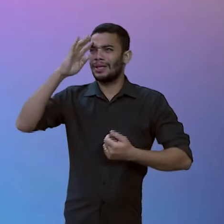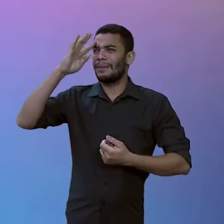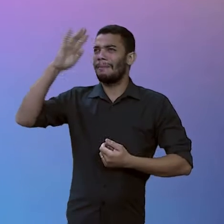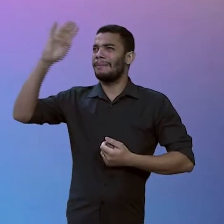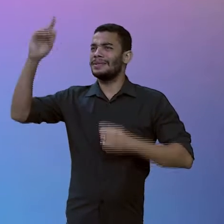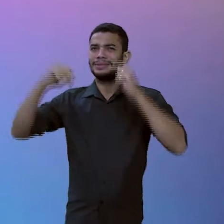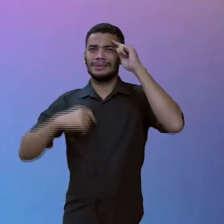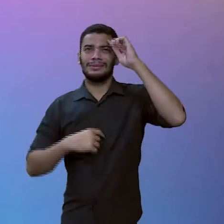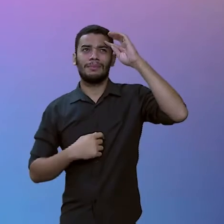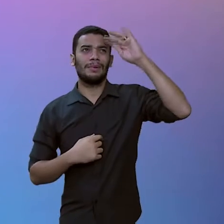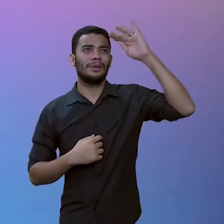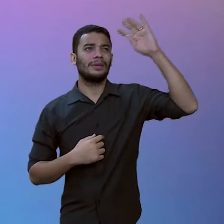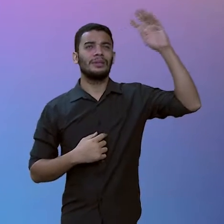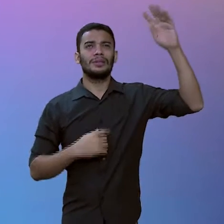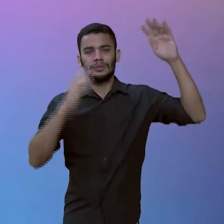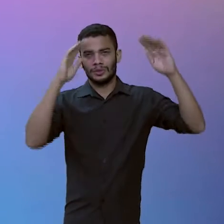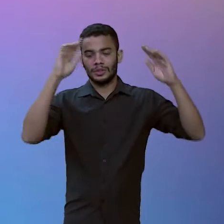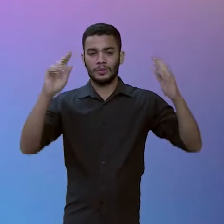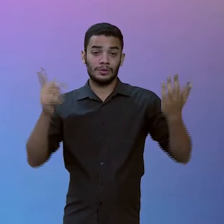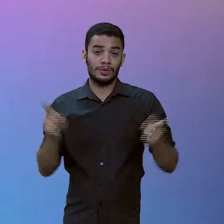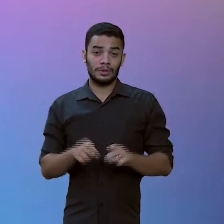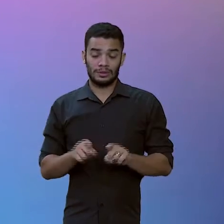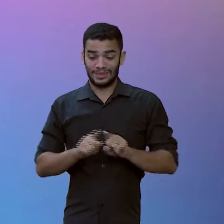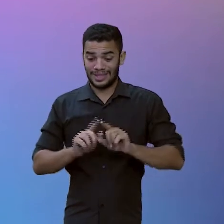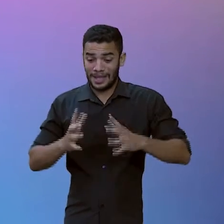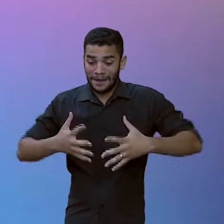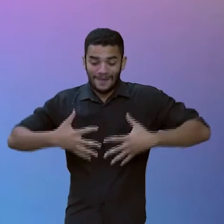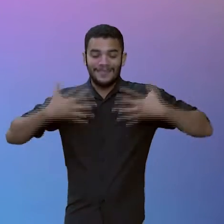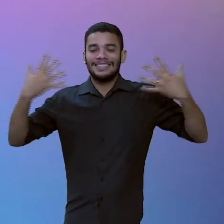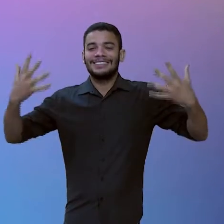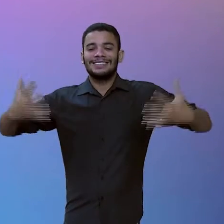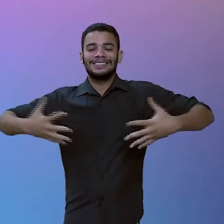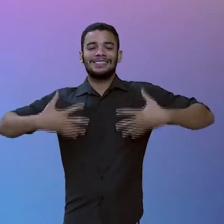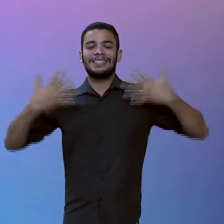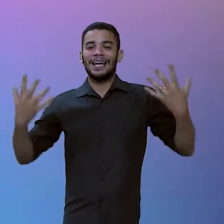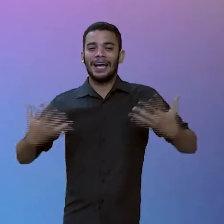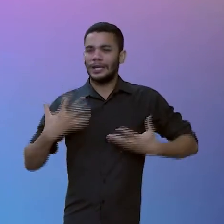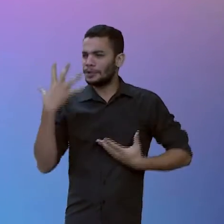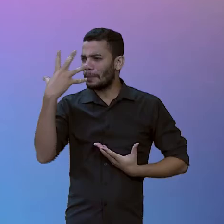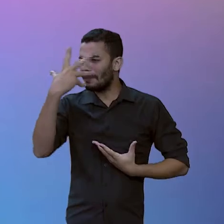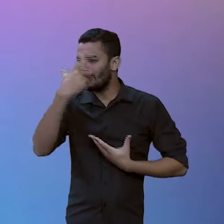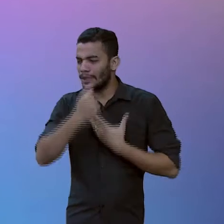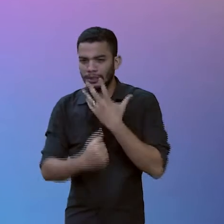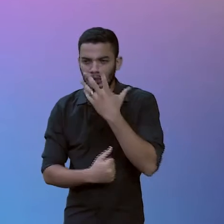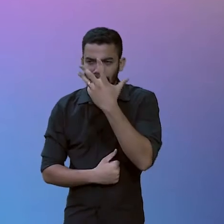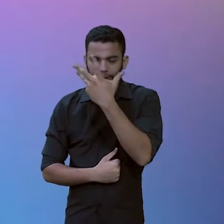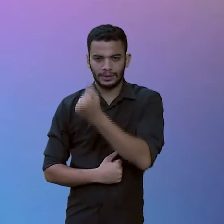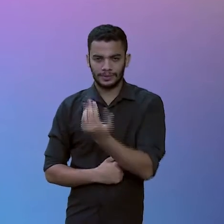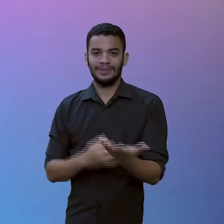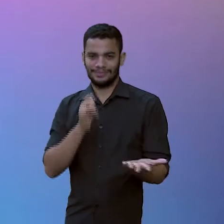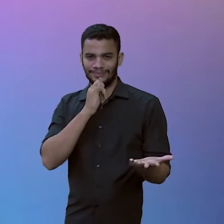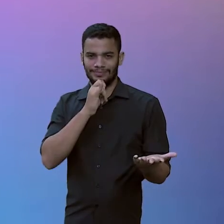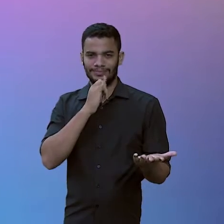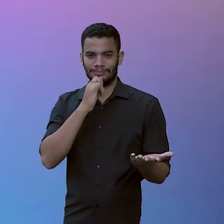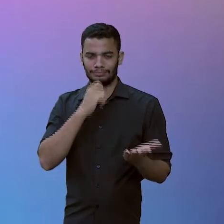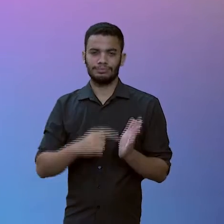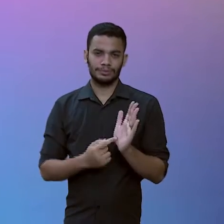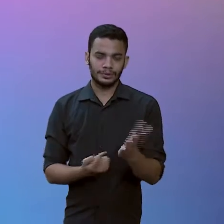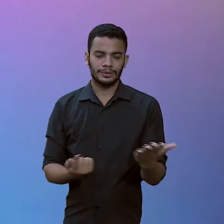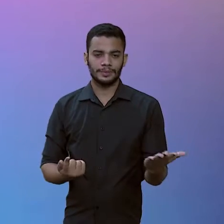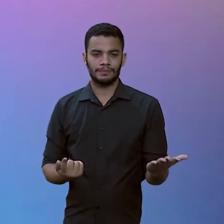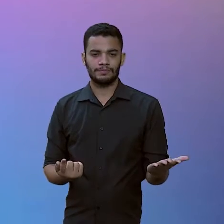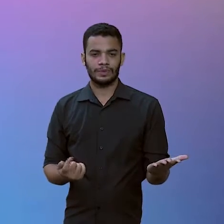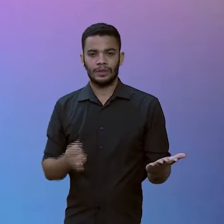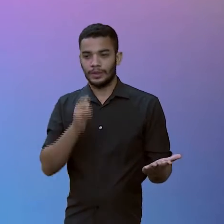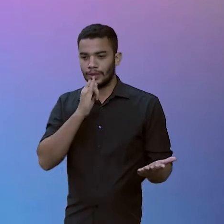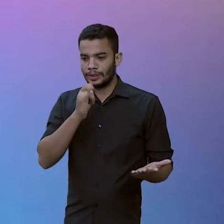se manifestarem, como alegria, beleza, felicidade. Vou exemplificar aqui. A beleza